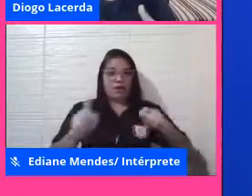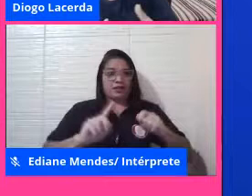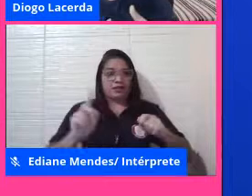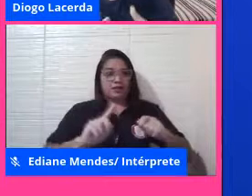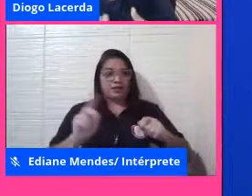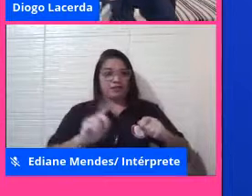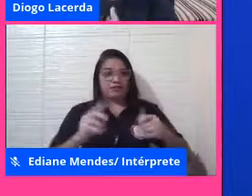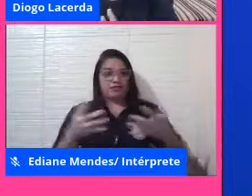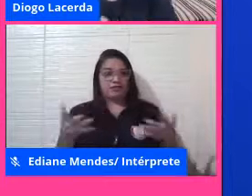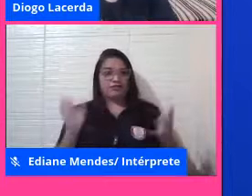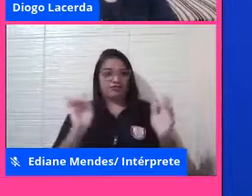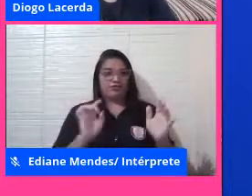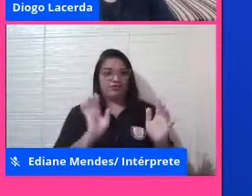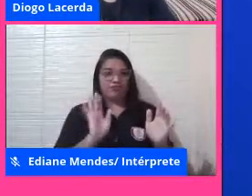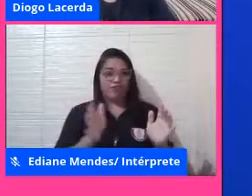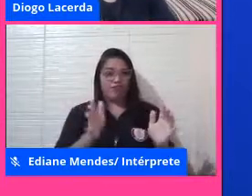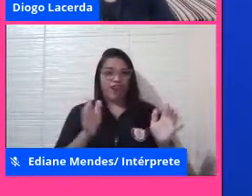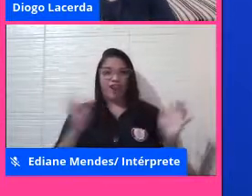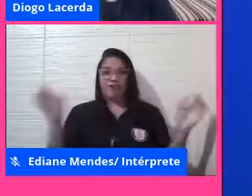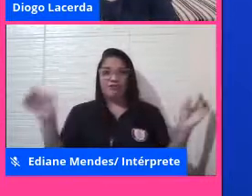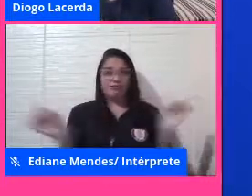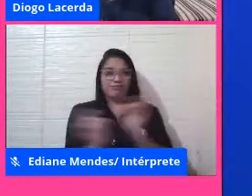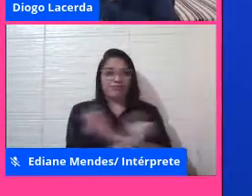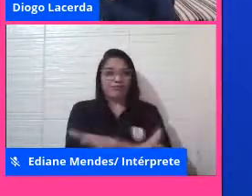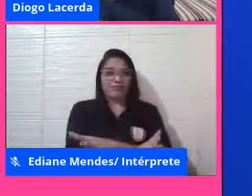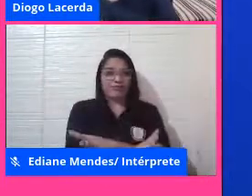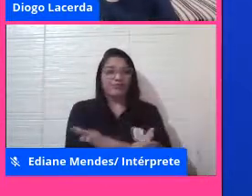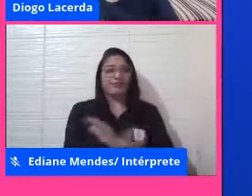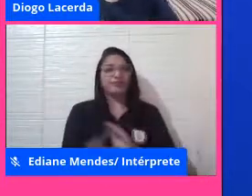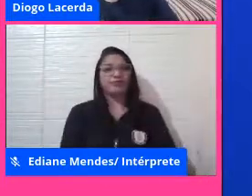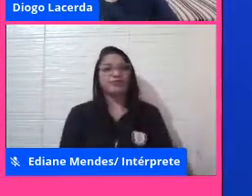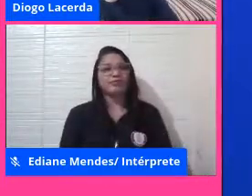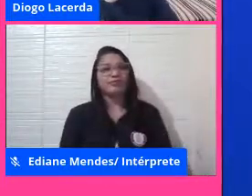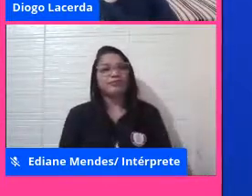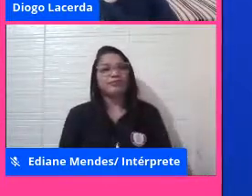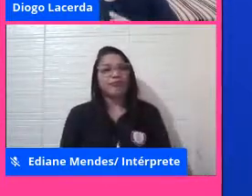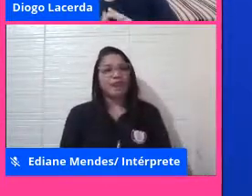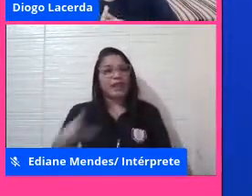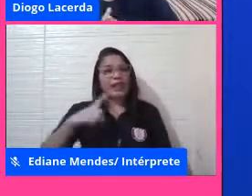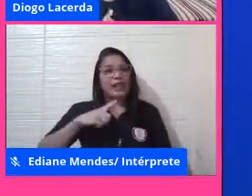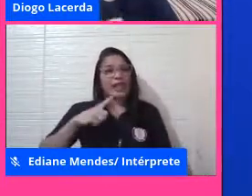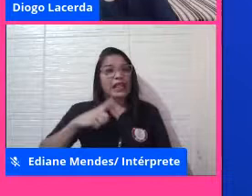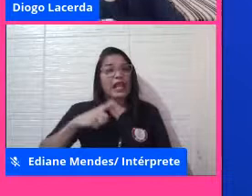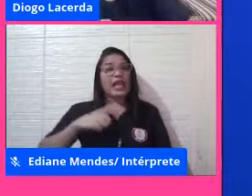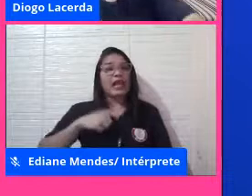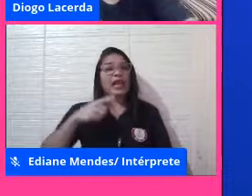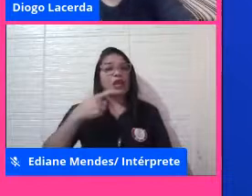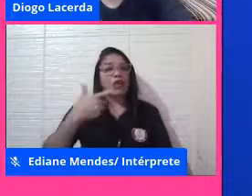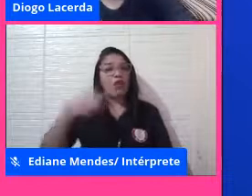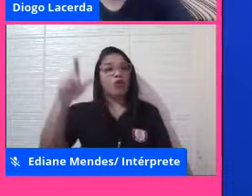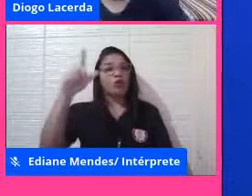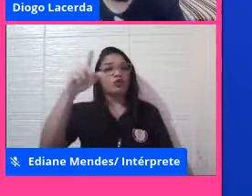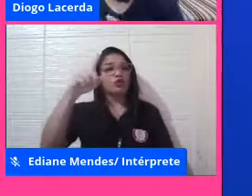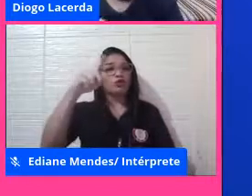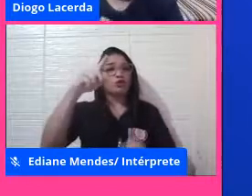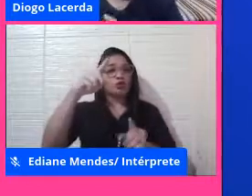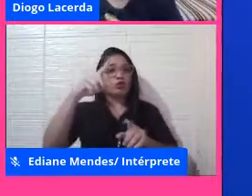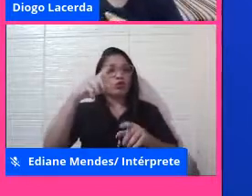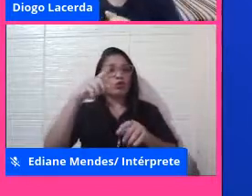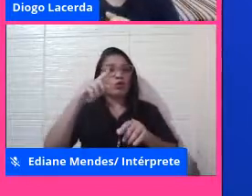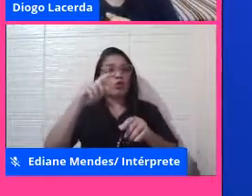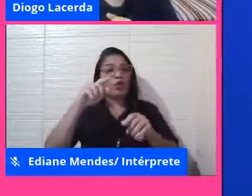que é justamente o Design Spark Mechanical 4.0, você vai ter que fazer a instalação desse cara aqui,